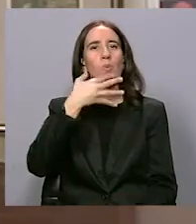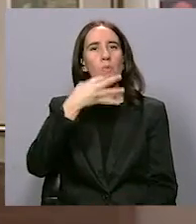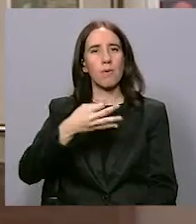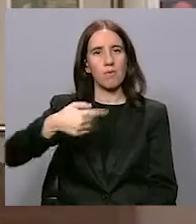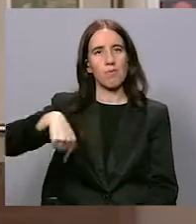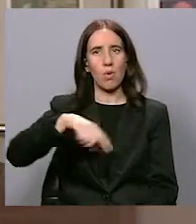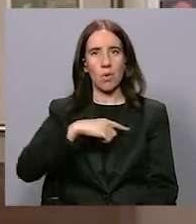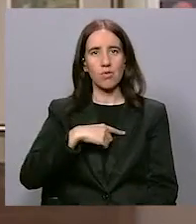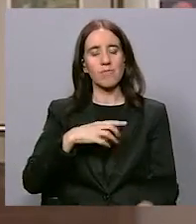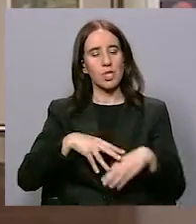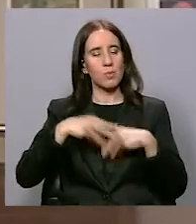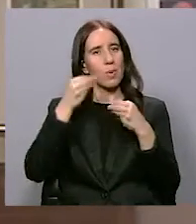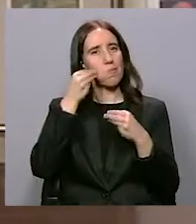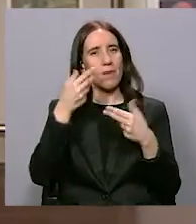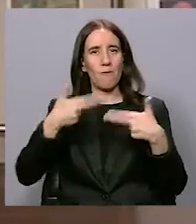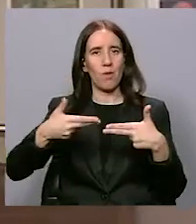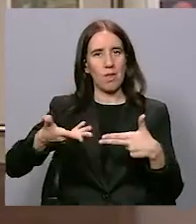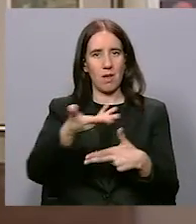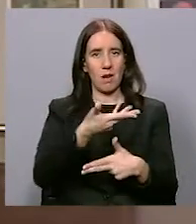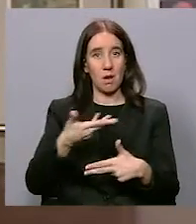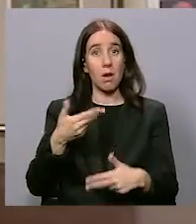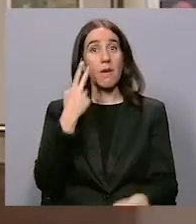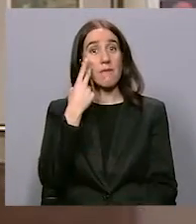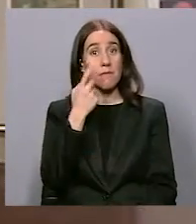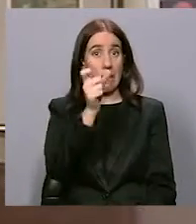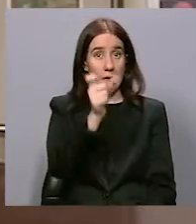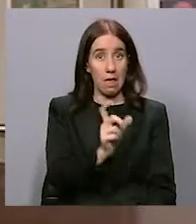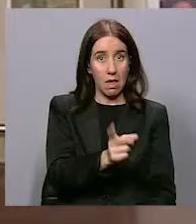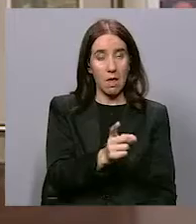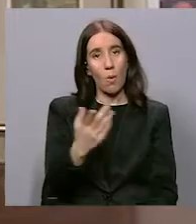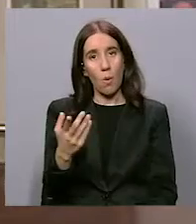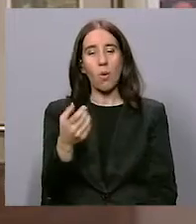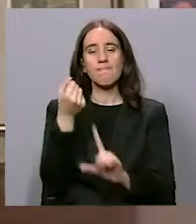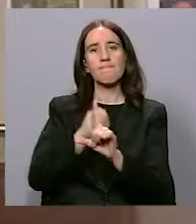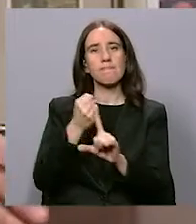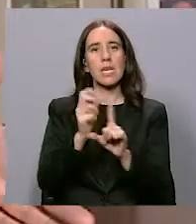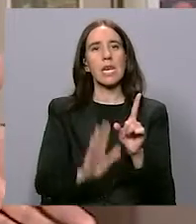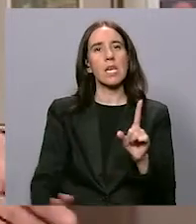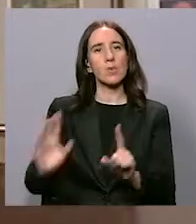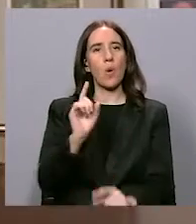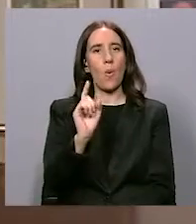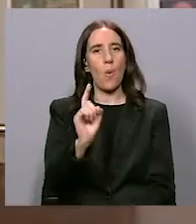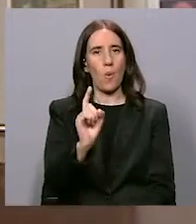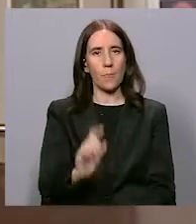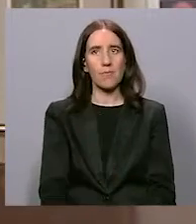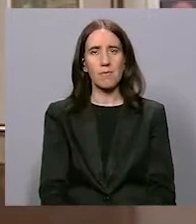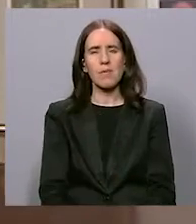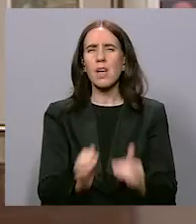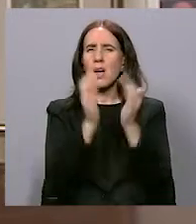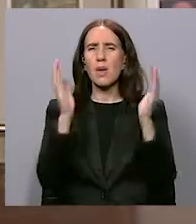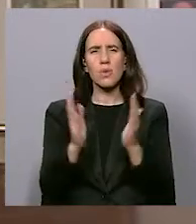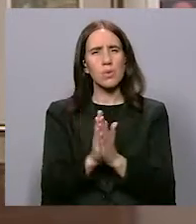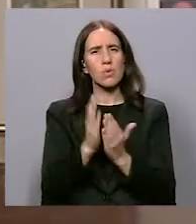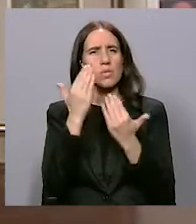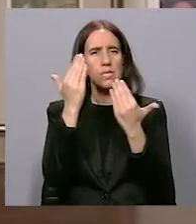mundo nas nossas fronteiras espirituais e vivendo ou servindo a emissão nacional é todo